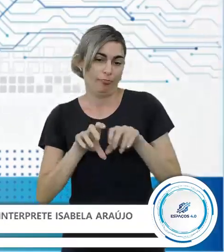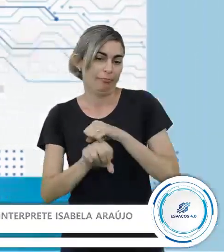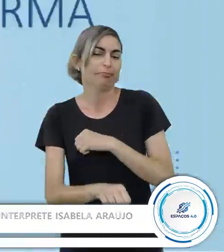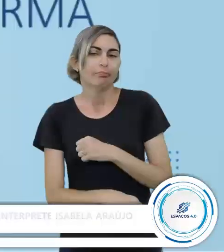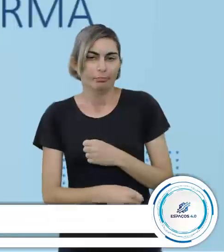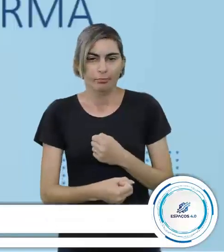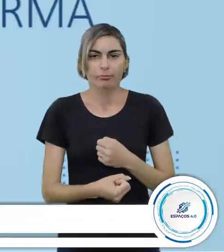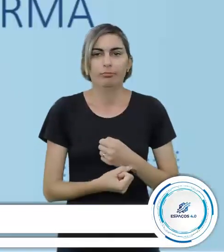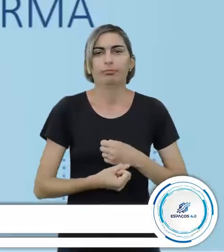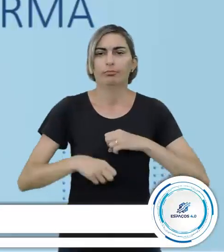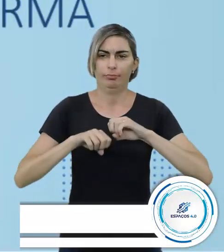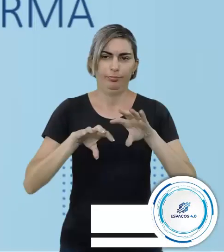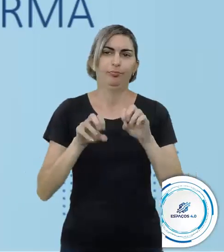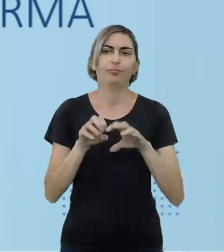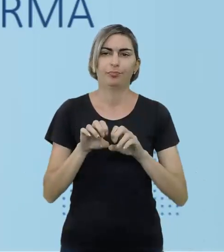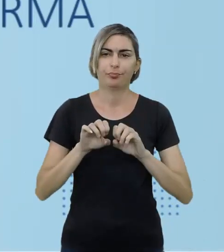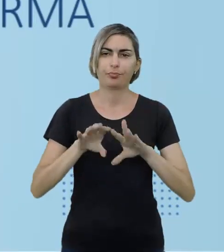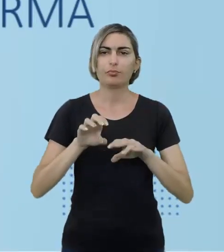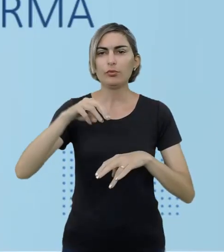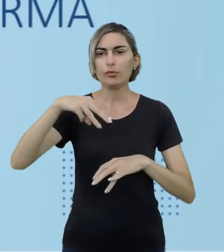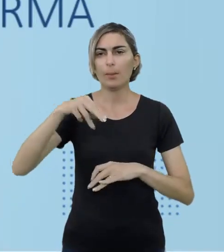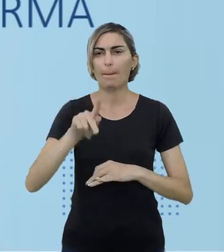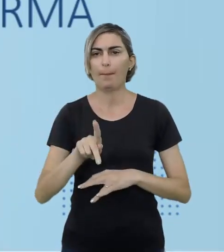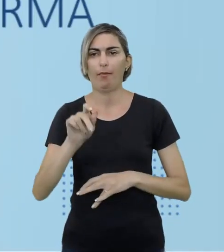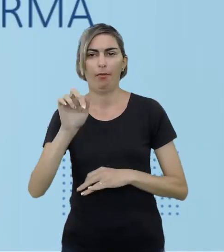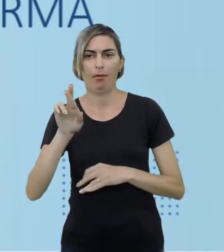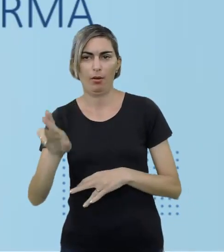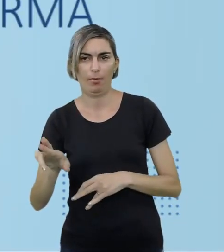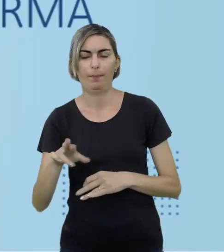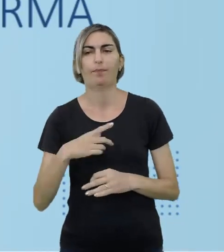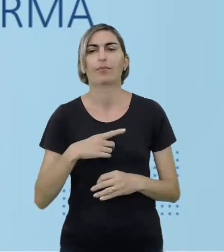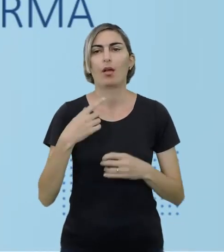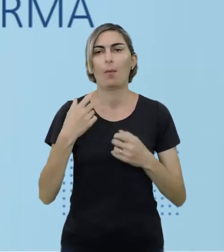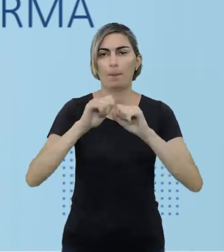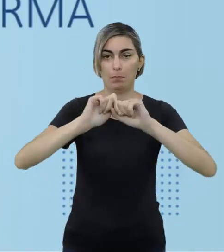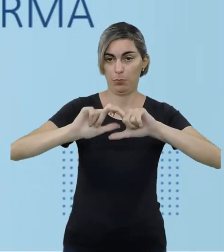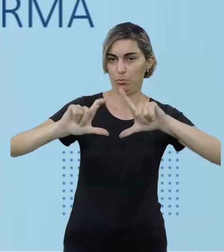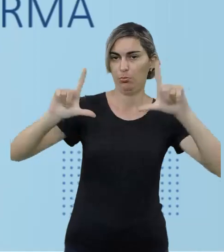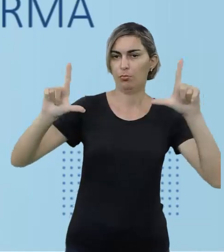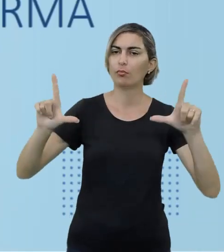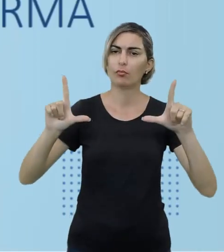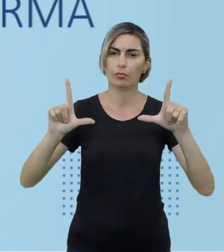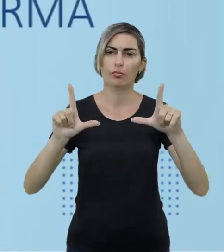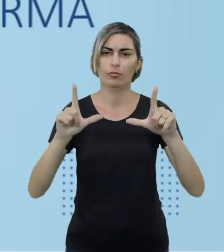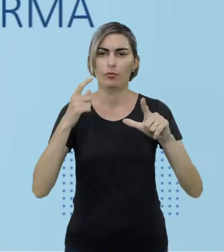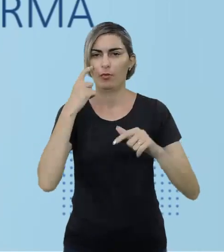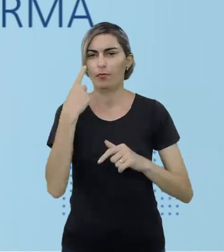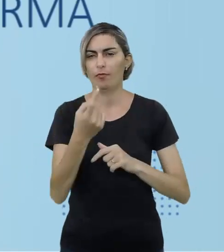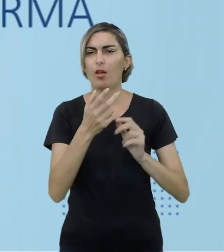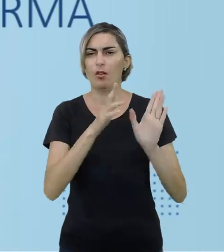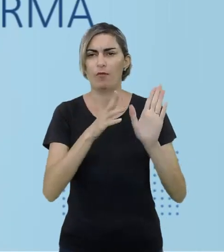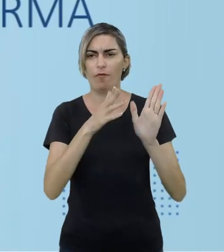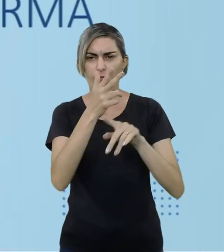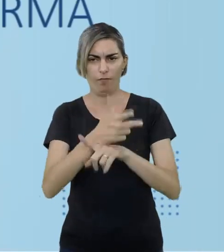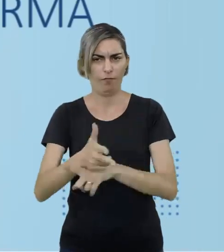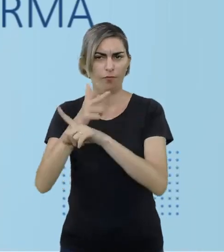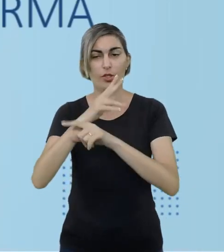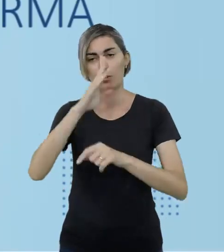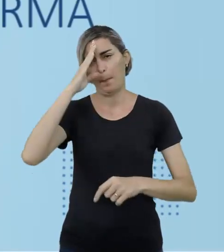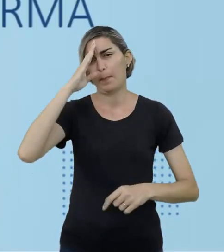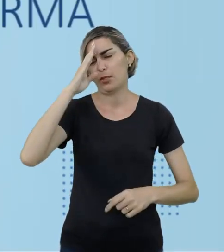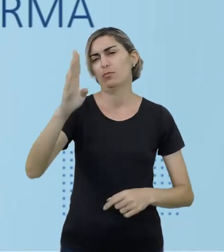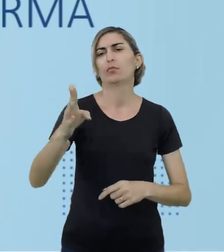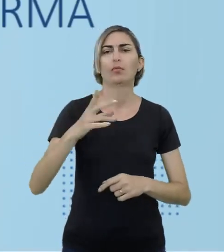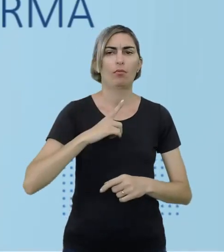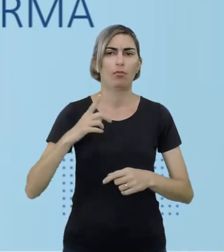formação, Educa Maker. Nessa série de vídeos a gente vai falar um pouco sobre a plataforma Arduino, tá? Essa série de vídeos é voltada principalmente para